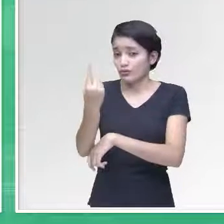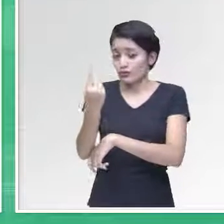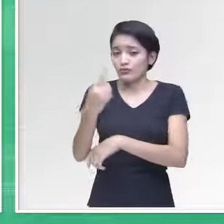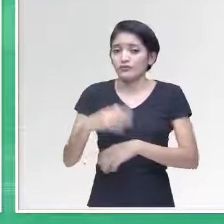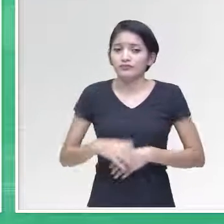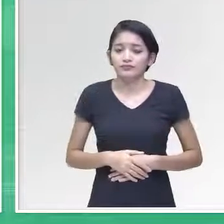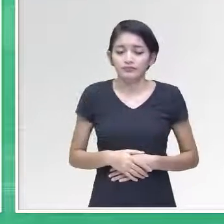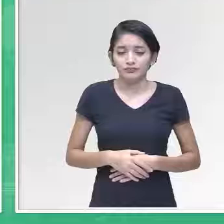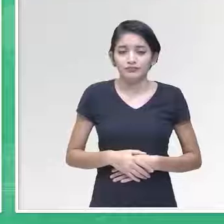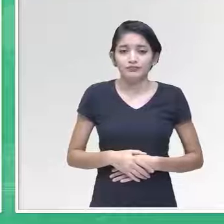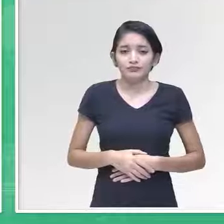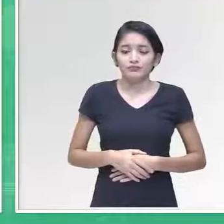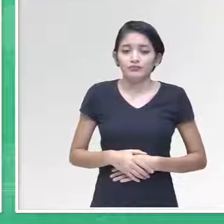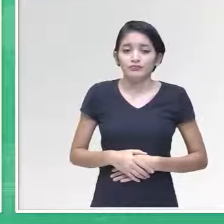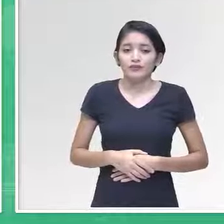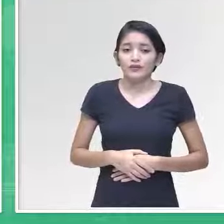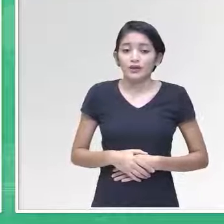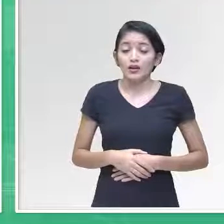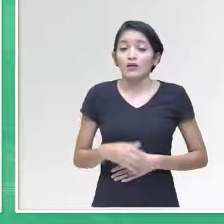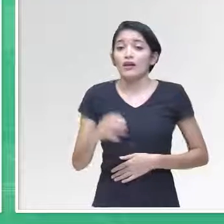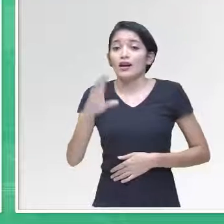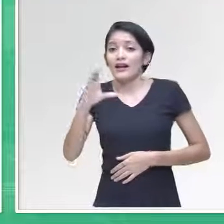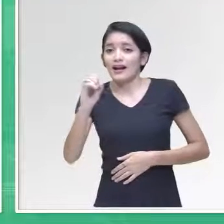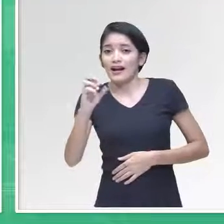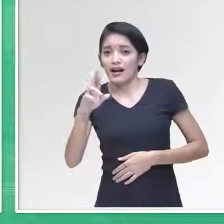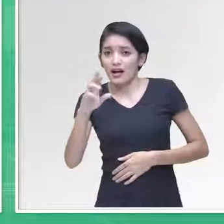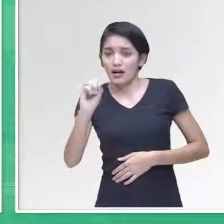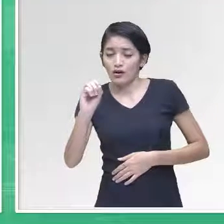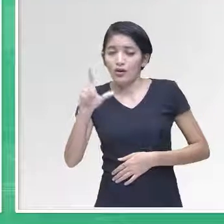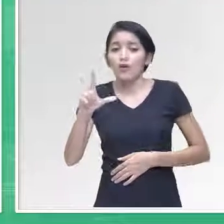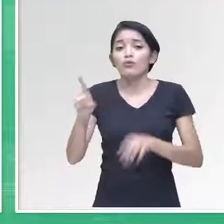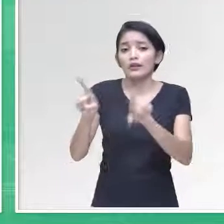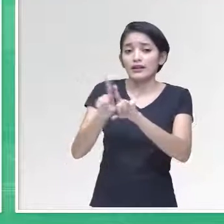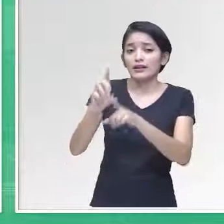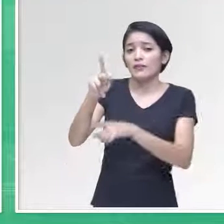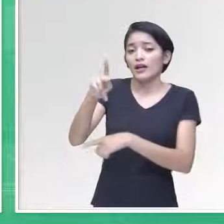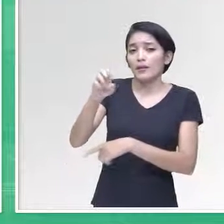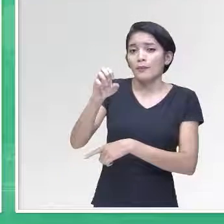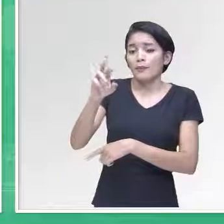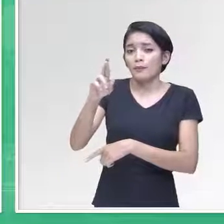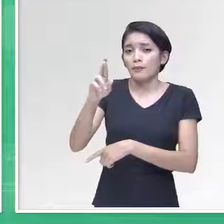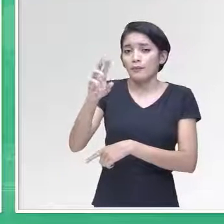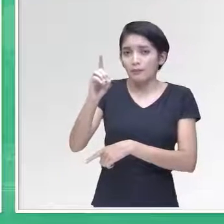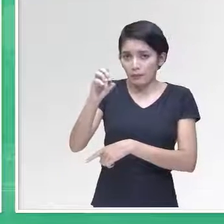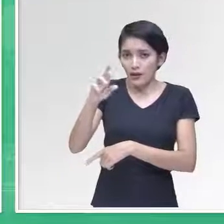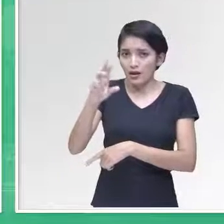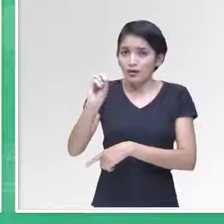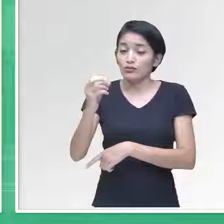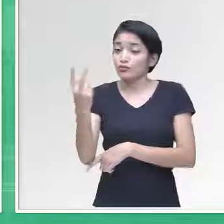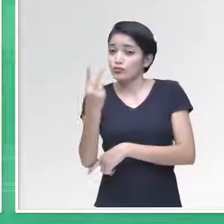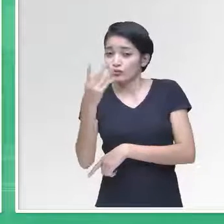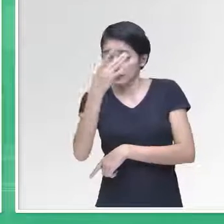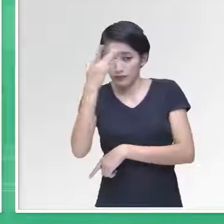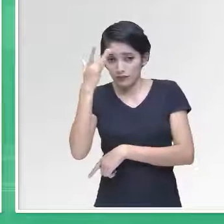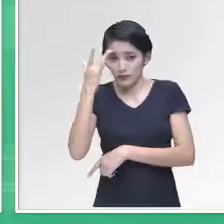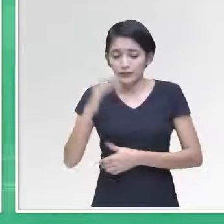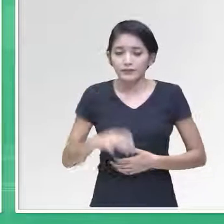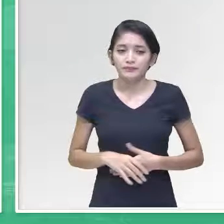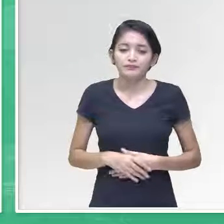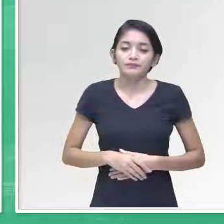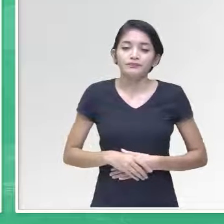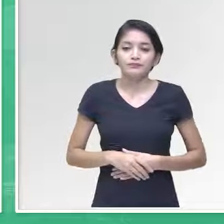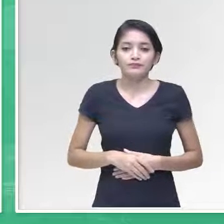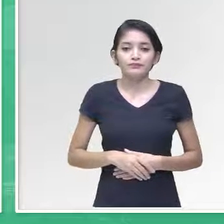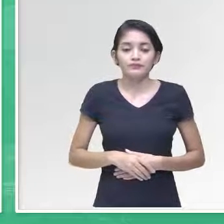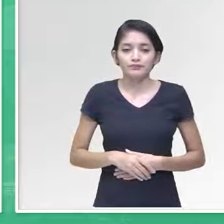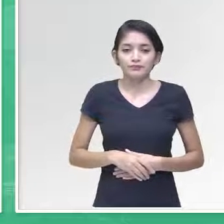Carol e Pedro são duas pessoas, então é were também. E por fim tem her